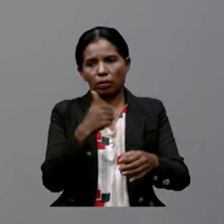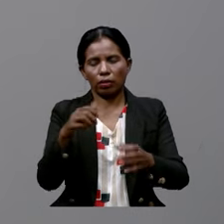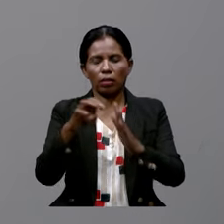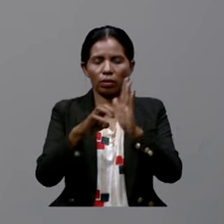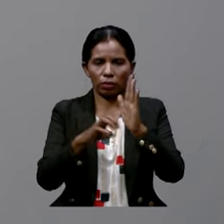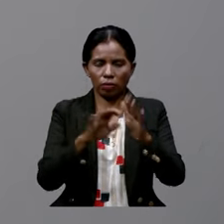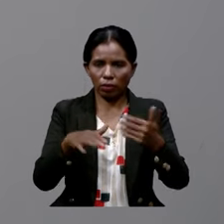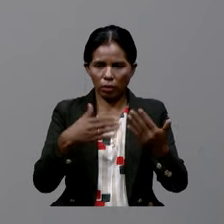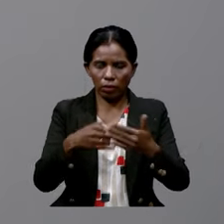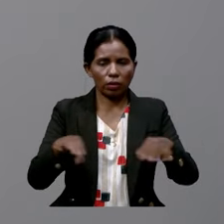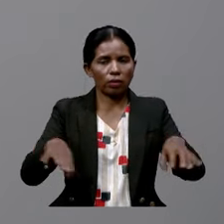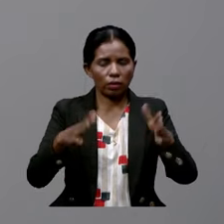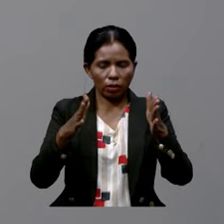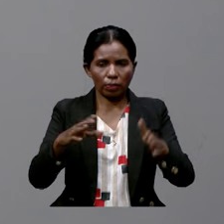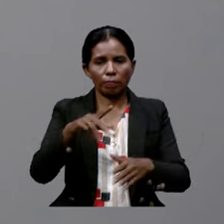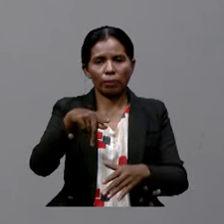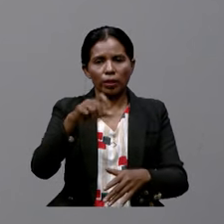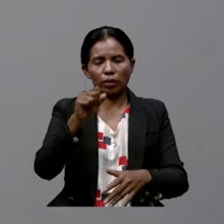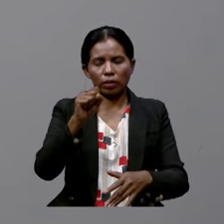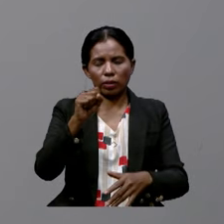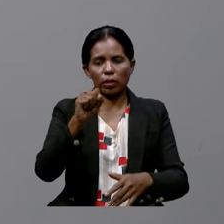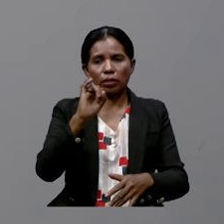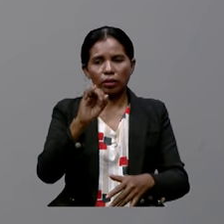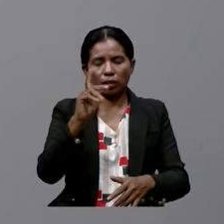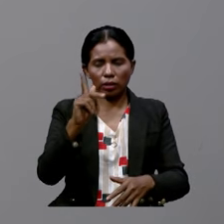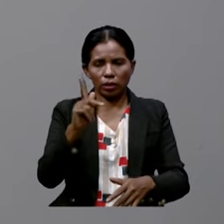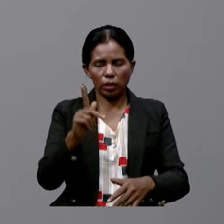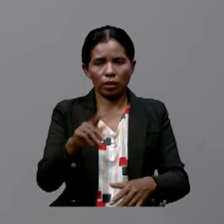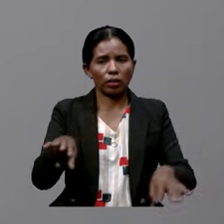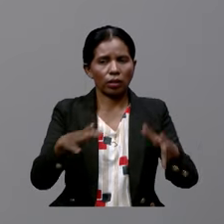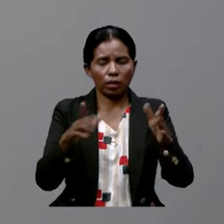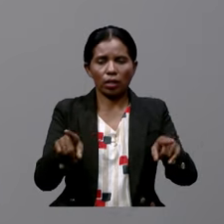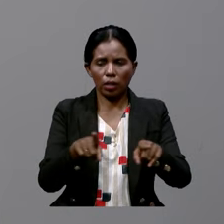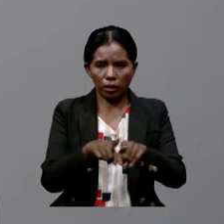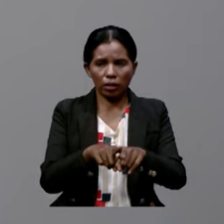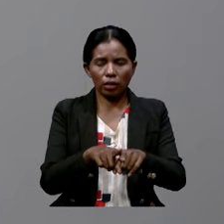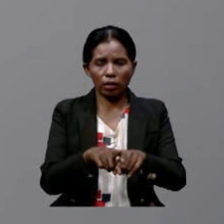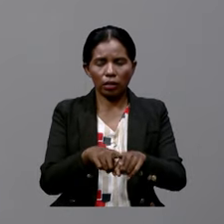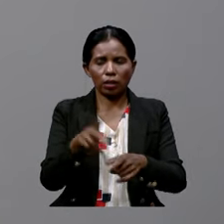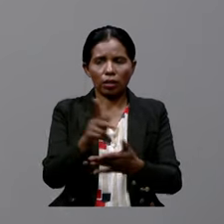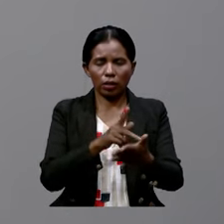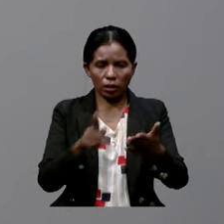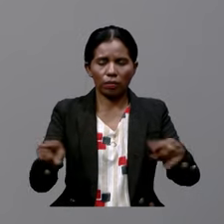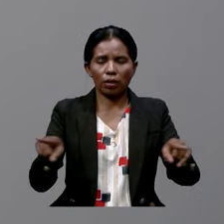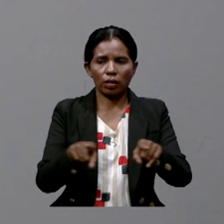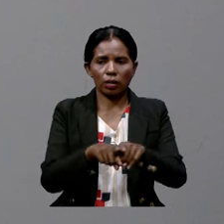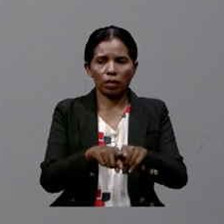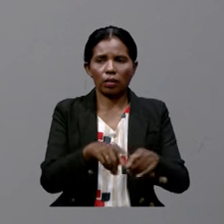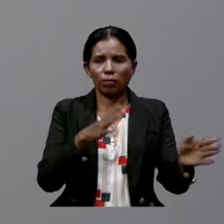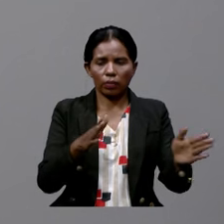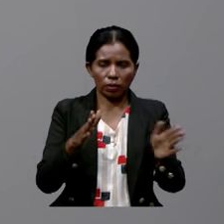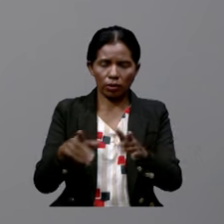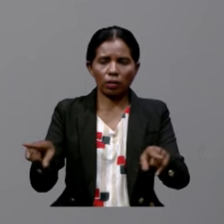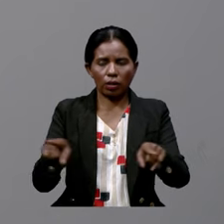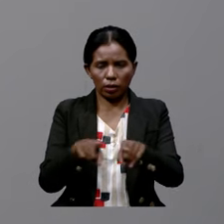e a funcionário psiquinha cari e a funcionário balu mas comete caso ansama crime facto de ameaça minha processo mais